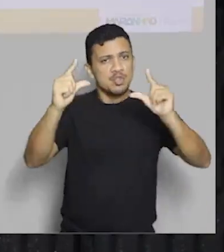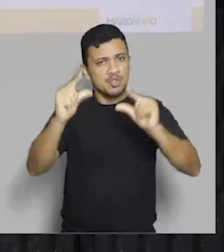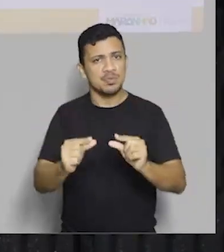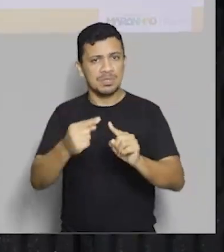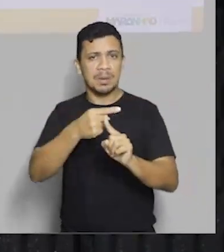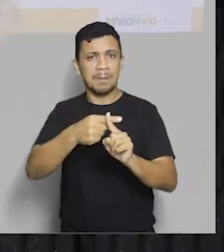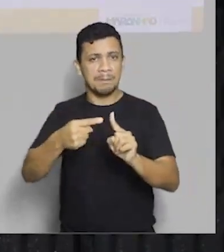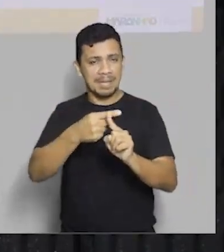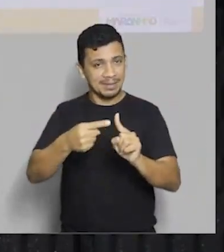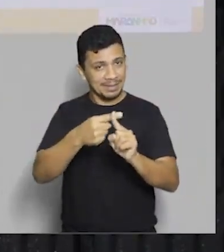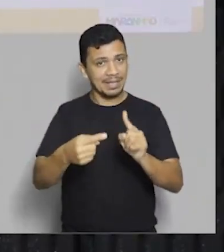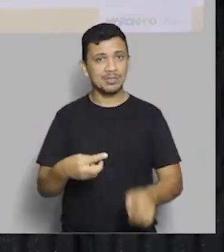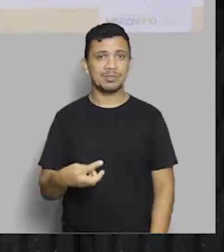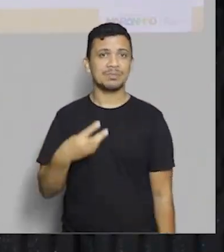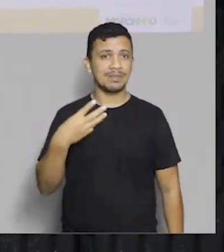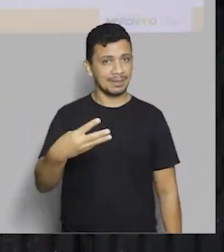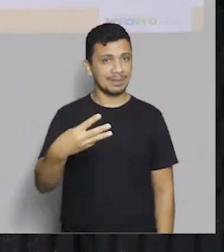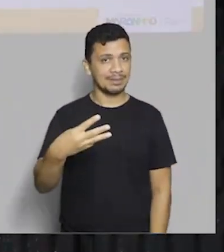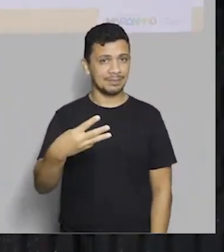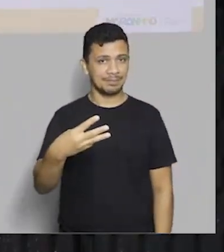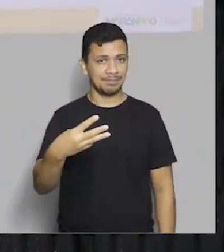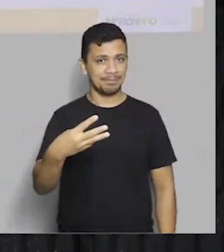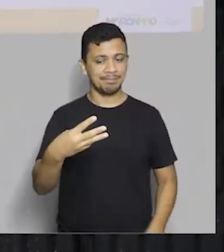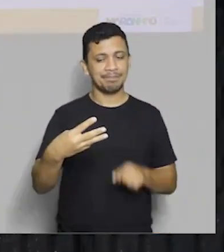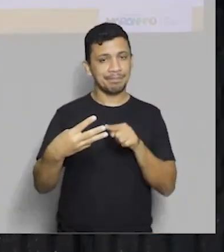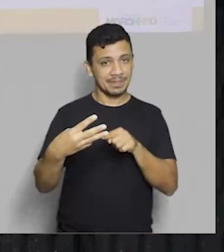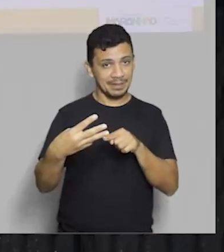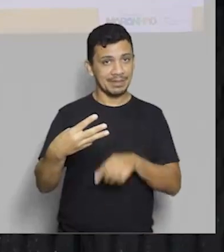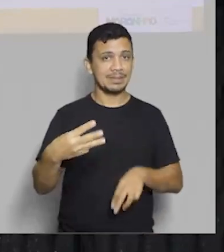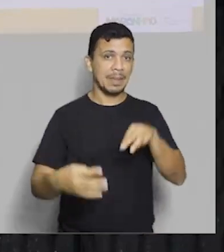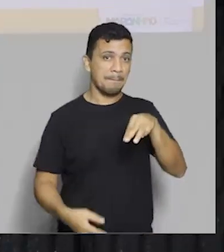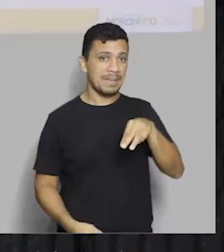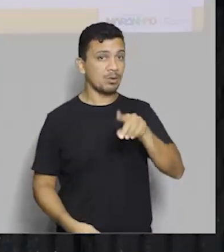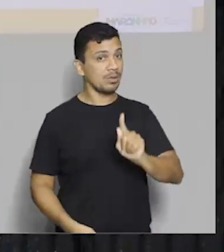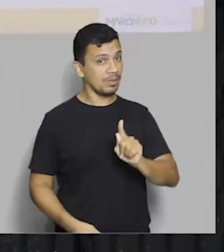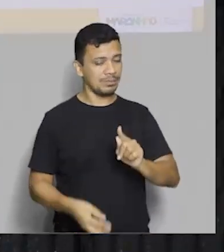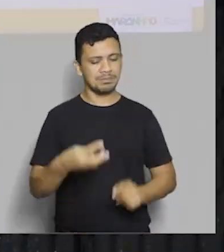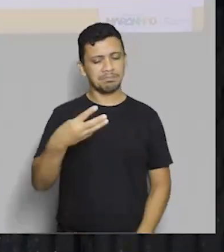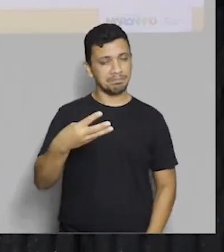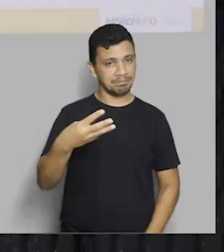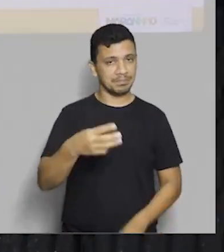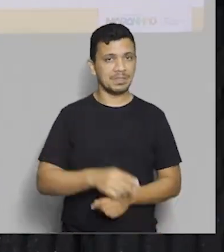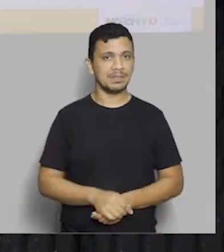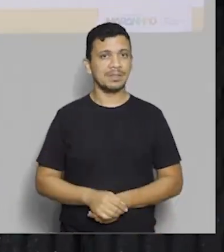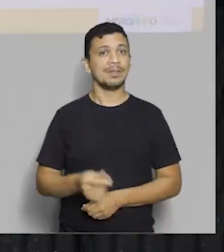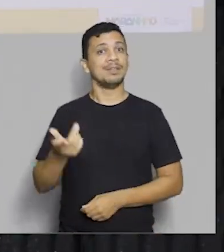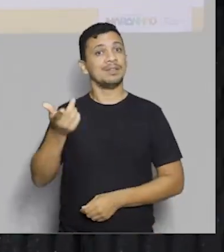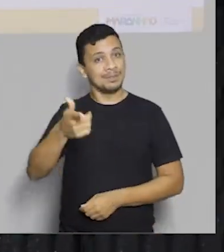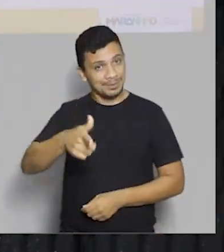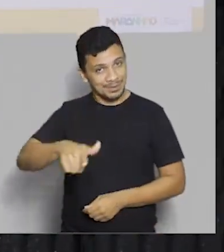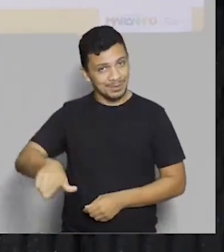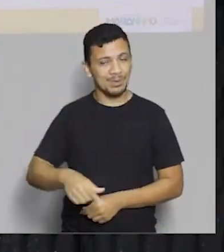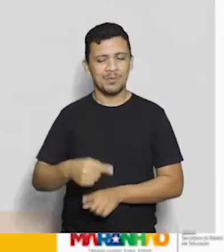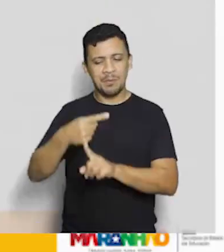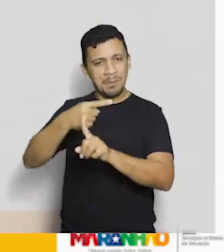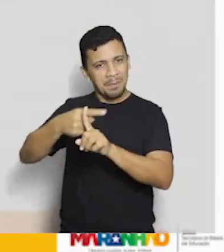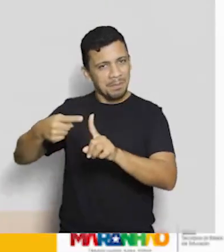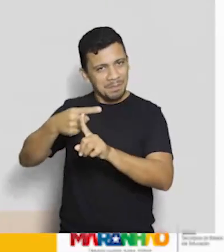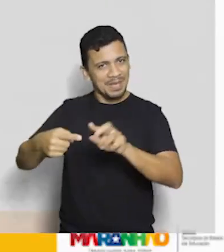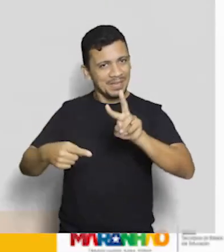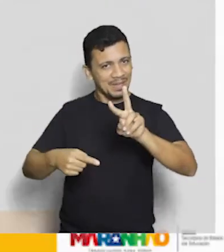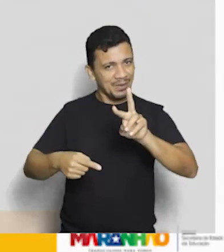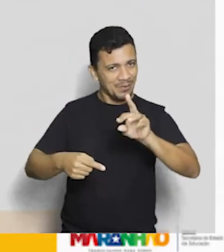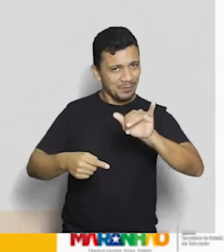6 vai para 3 microgramas. Mais uma meia-vida, eu vou ter a redução